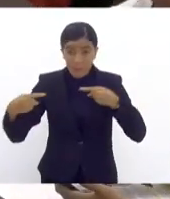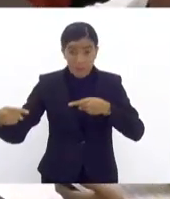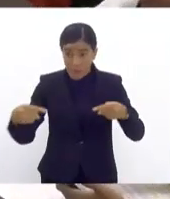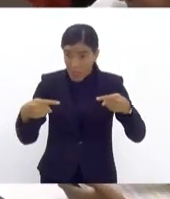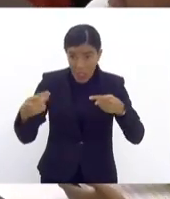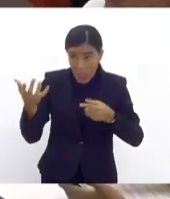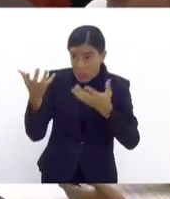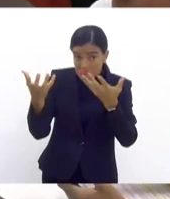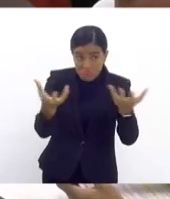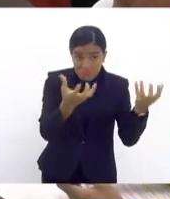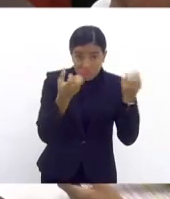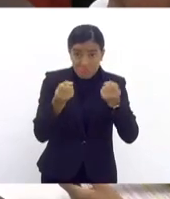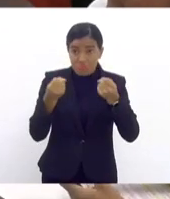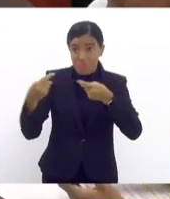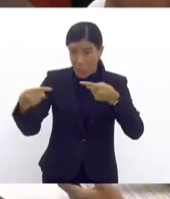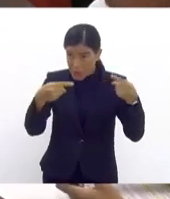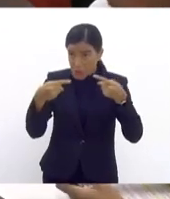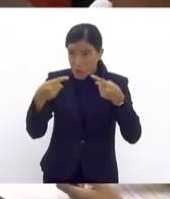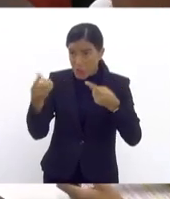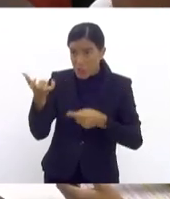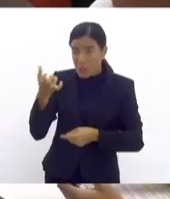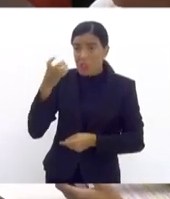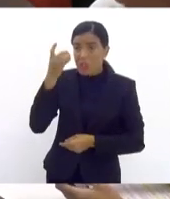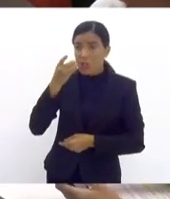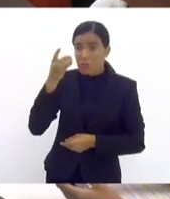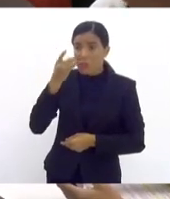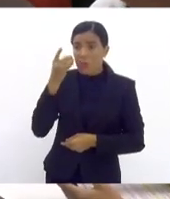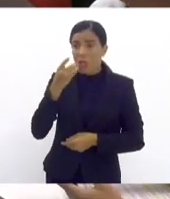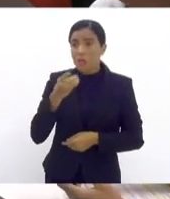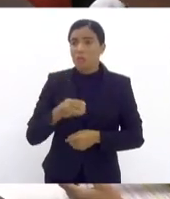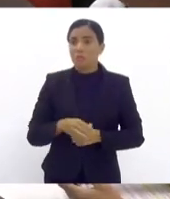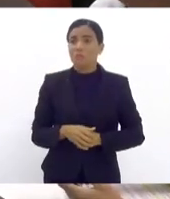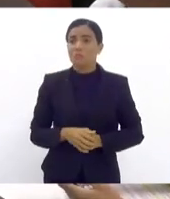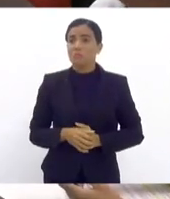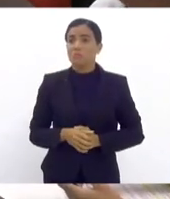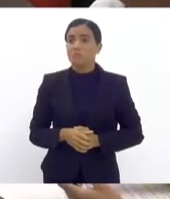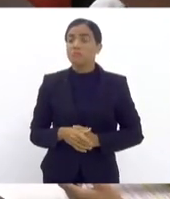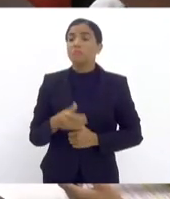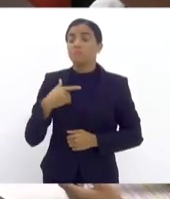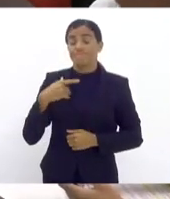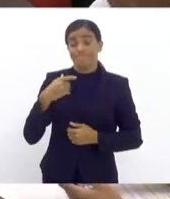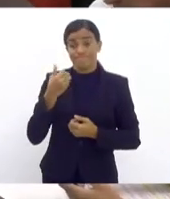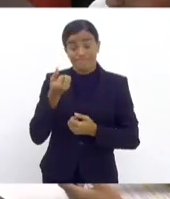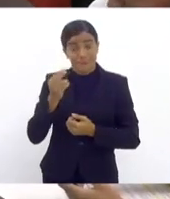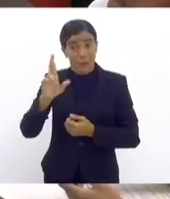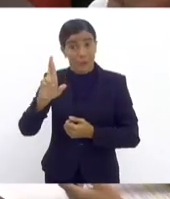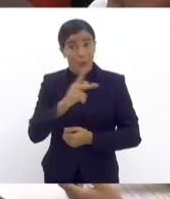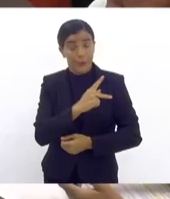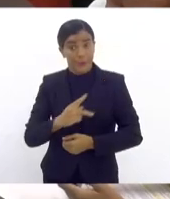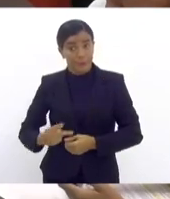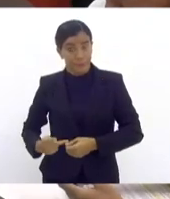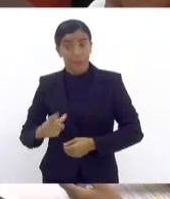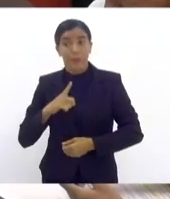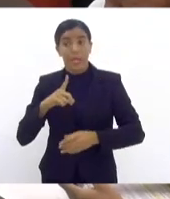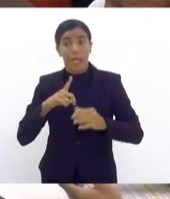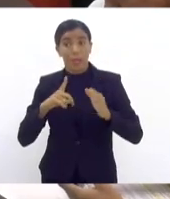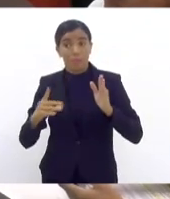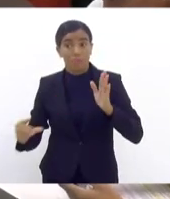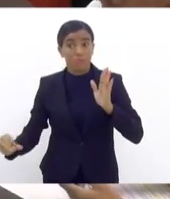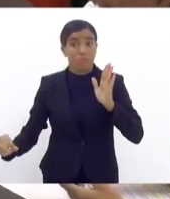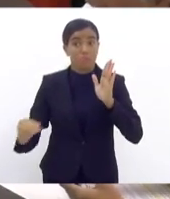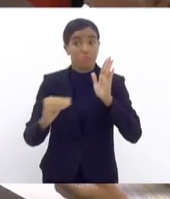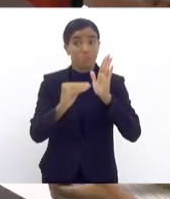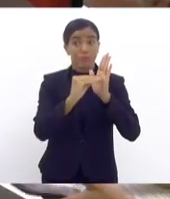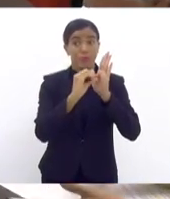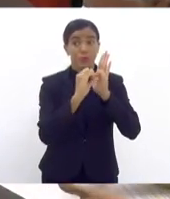discutir. Quer discutir, deputado Cozzolino? Senhor presidente, deputado, não seria Cozzolino o caso também de incluir a 7 no mesmo